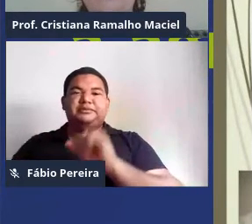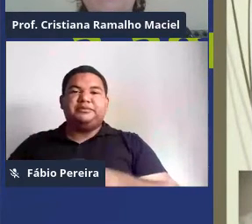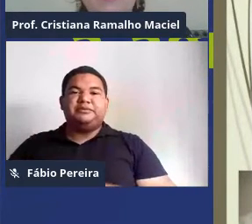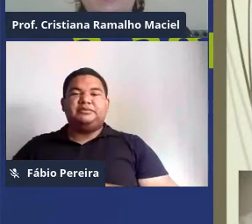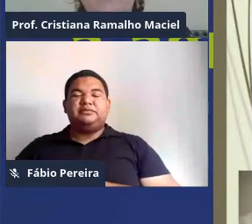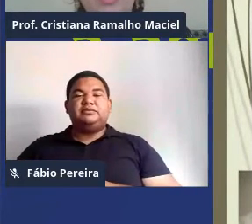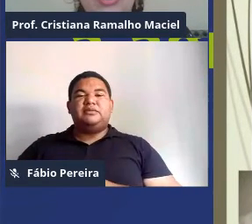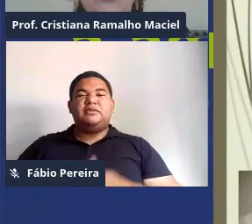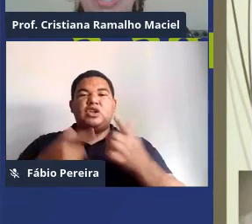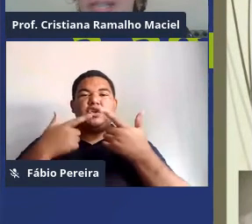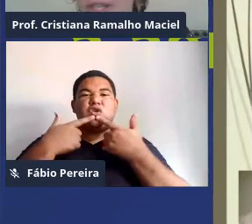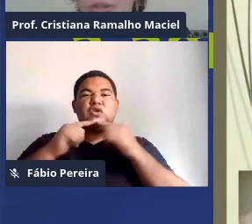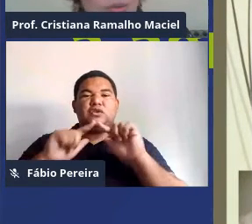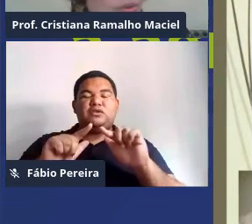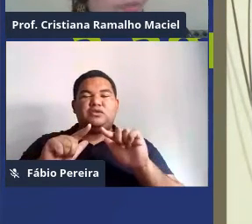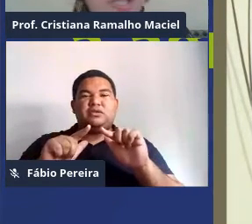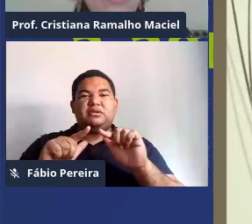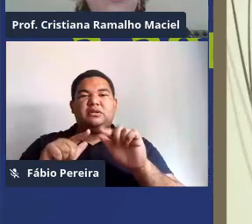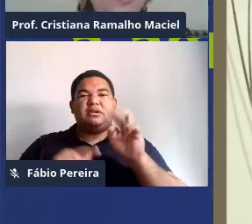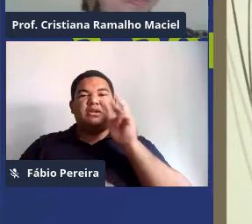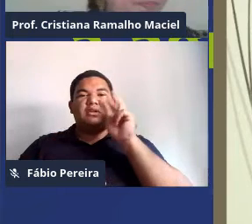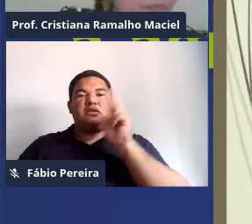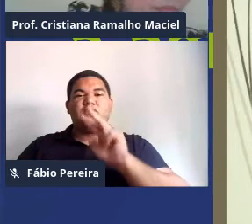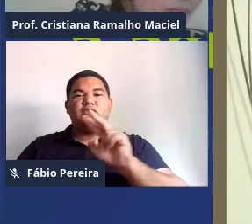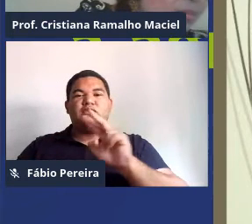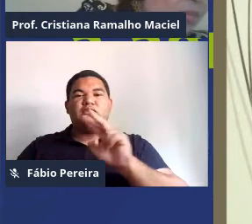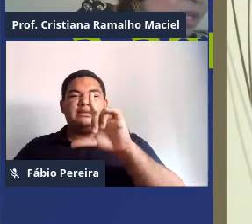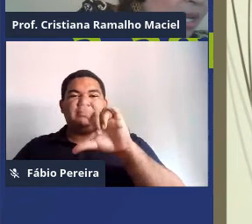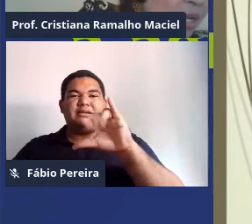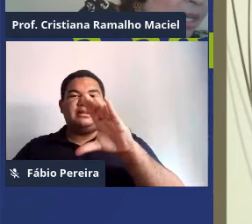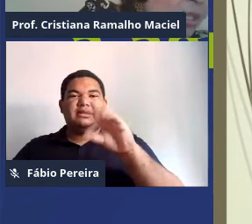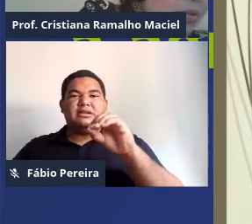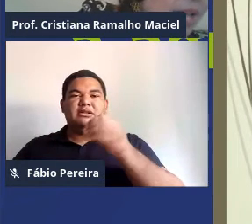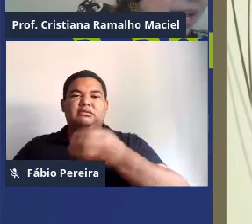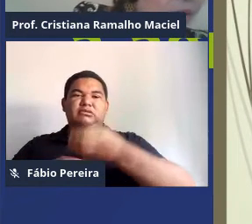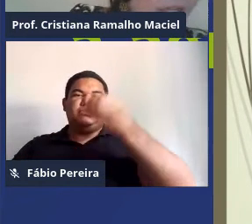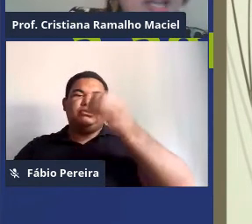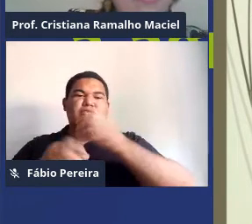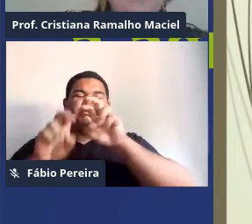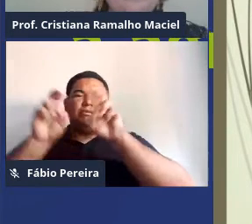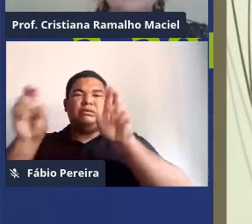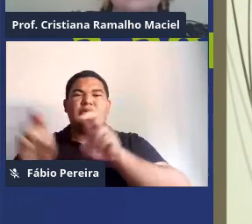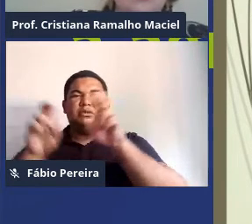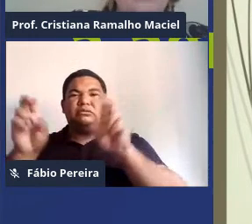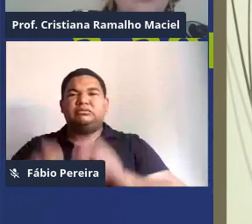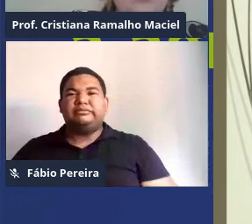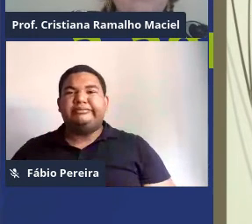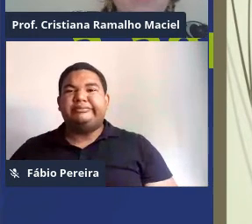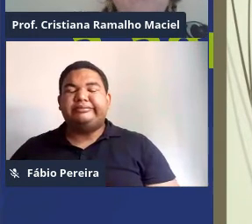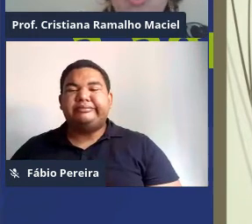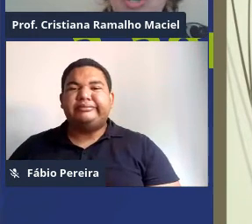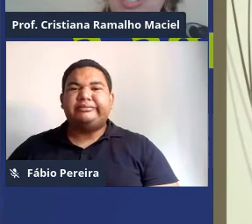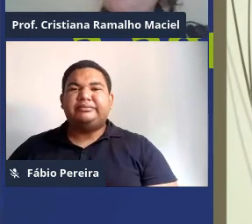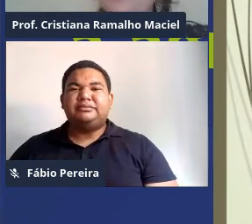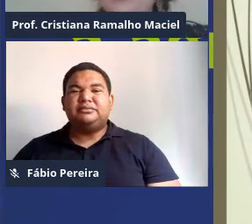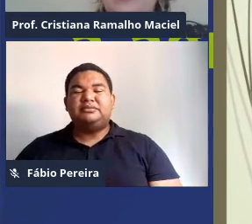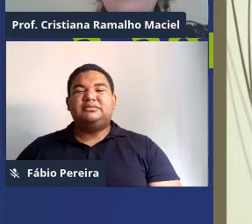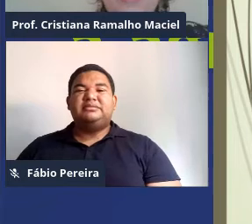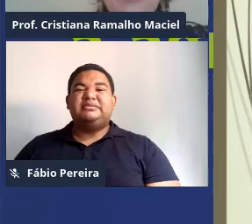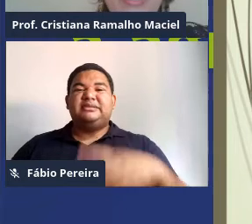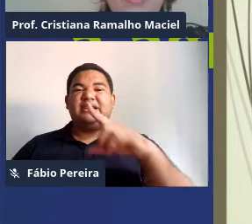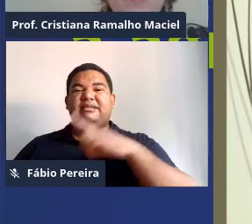linguagem vista no silício, no computador. Então, o que é que eu tenho? Eu tenho uma